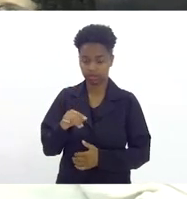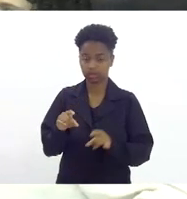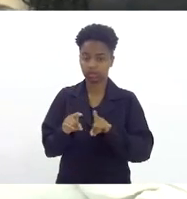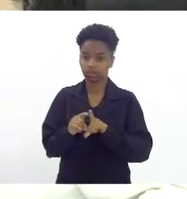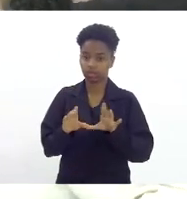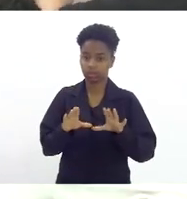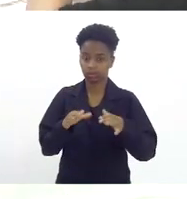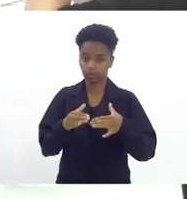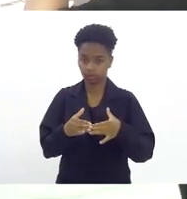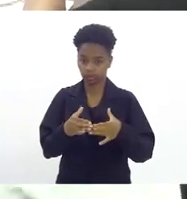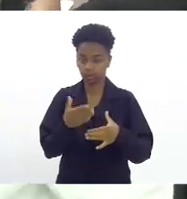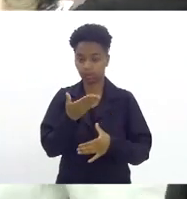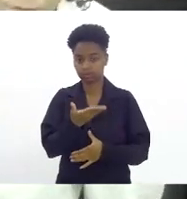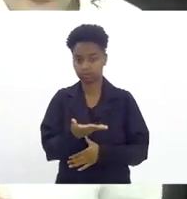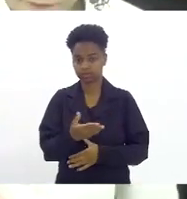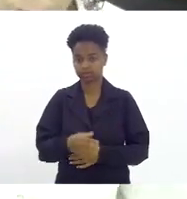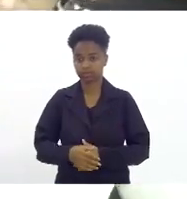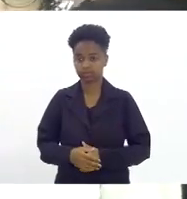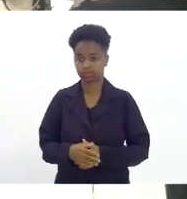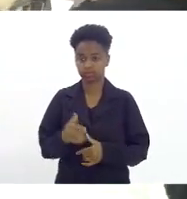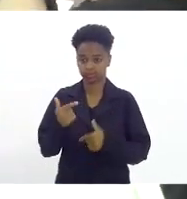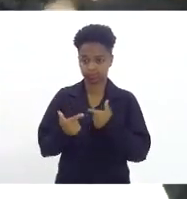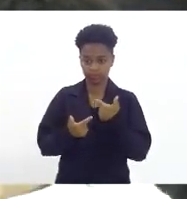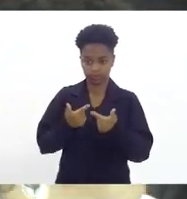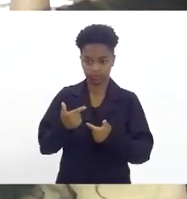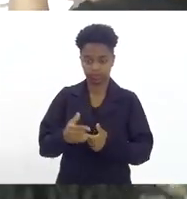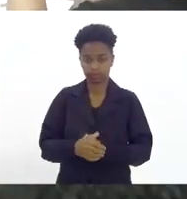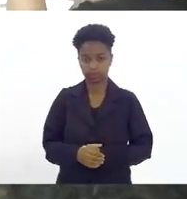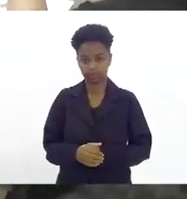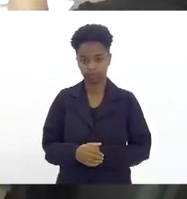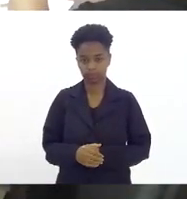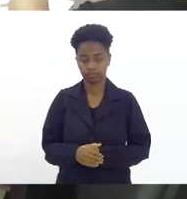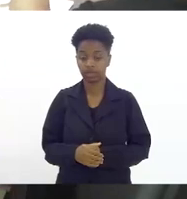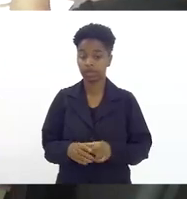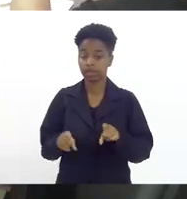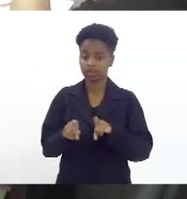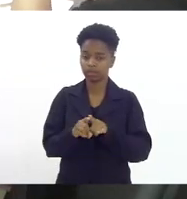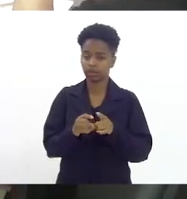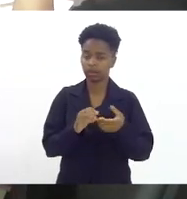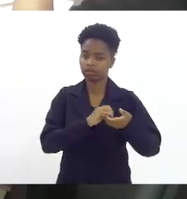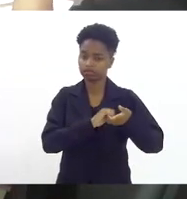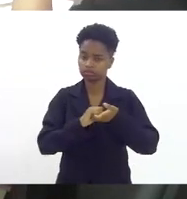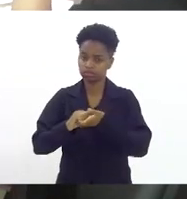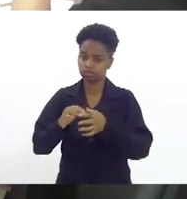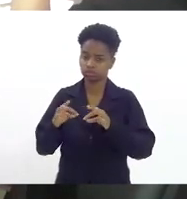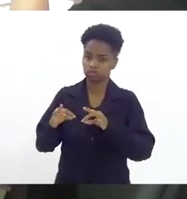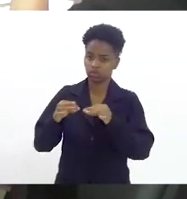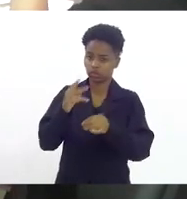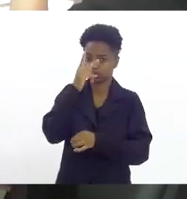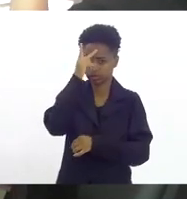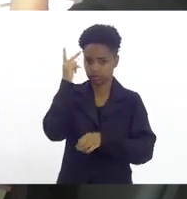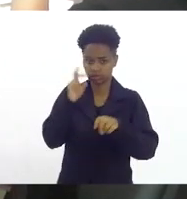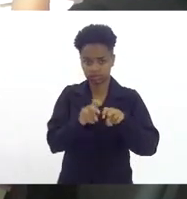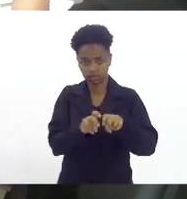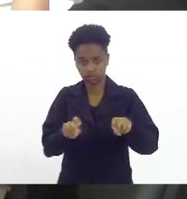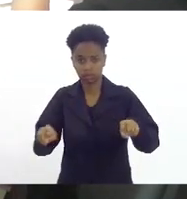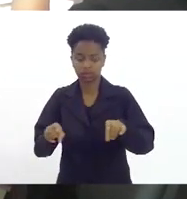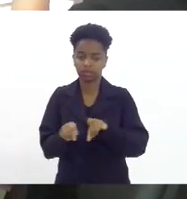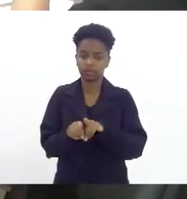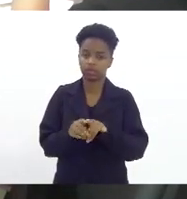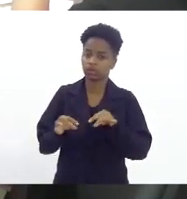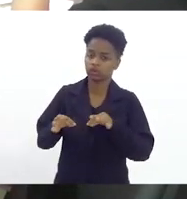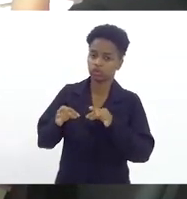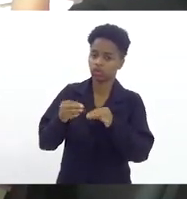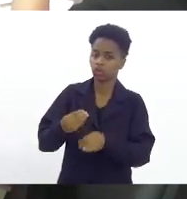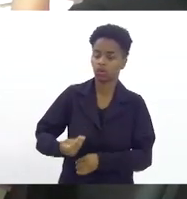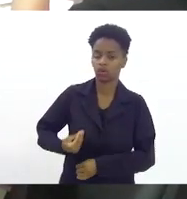comissão né de trabalho e saudar todos aqui da mesa e todas presentes que